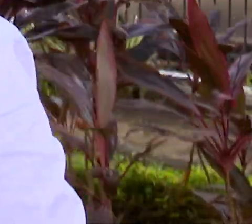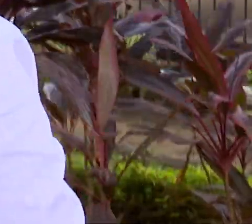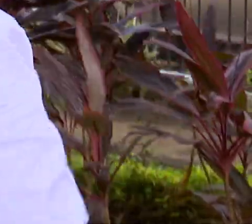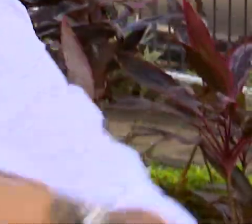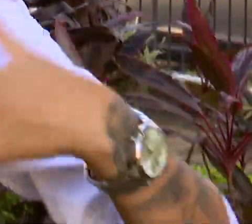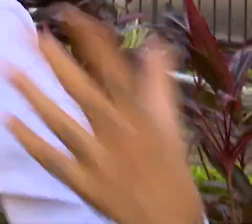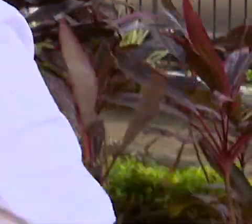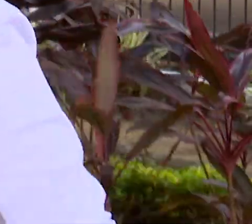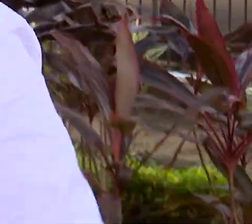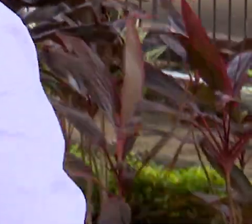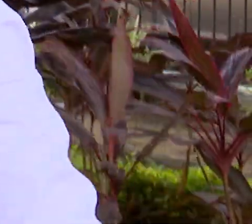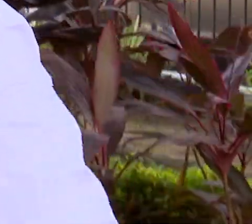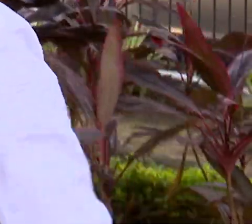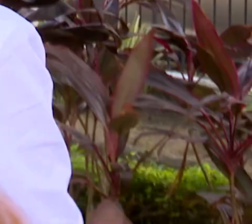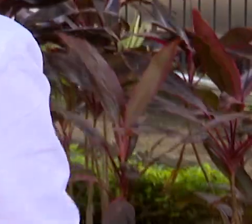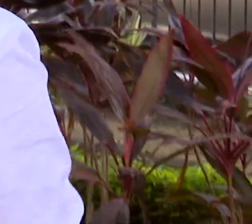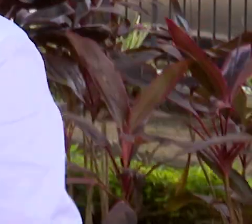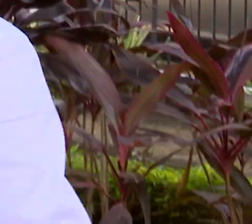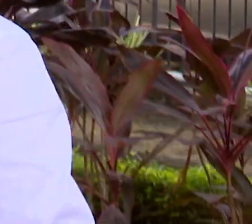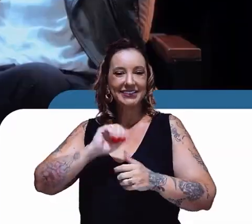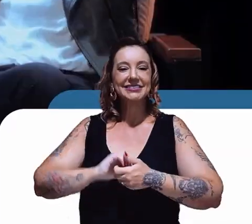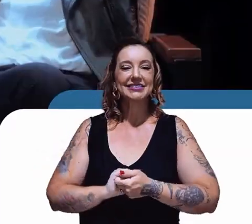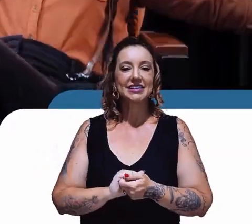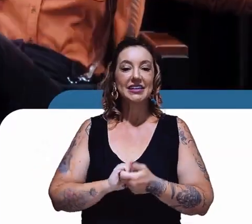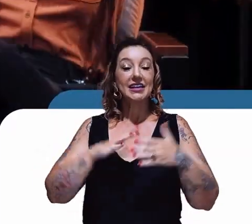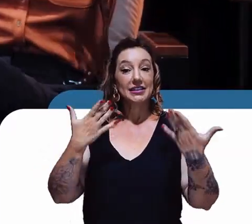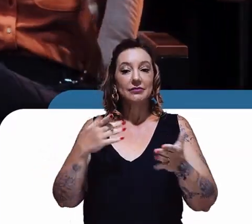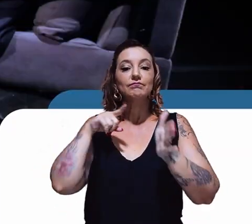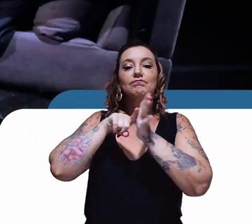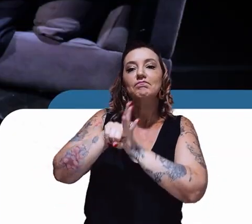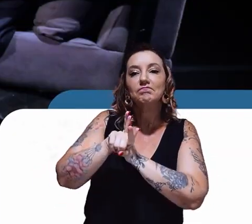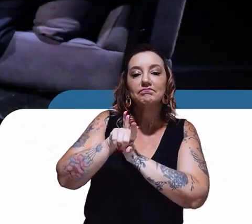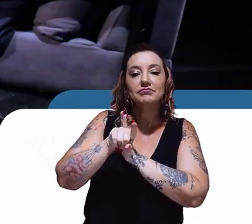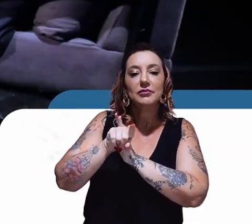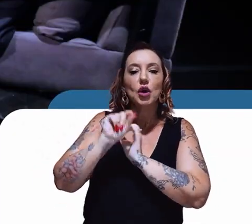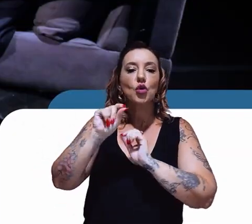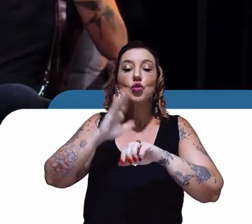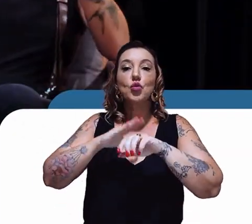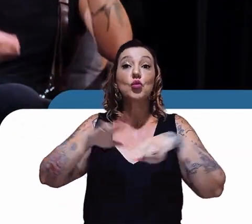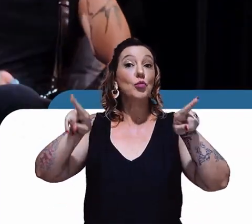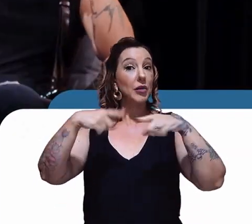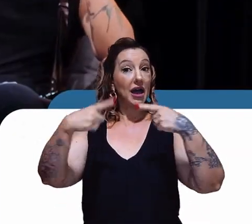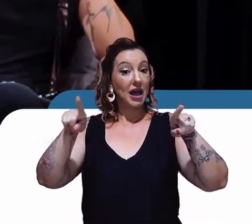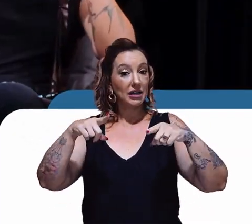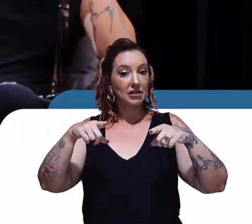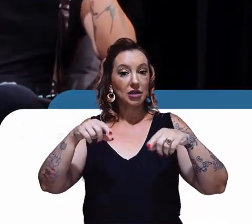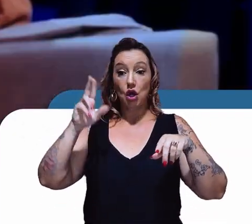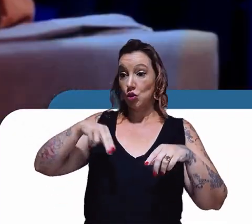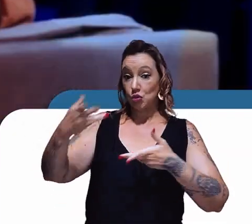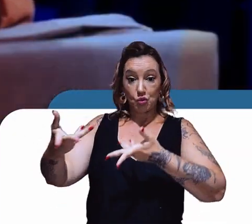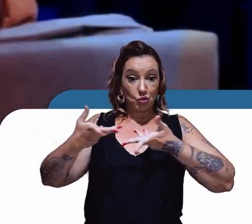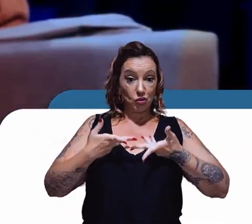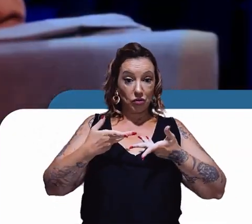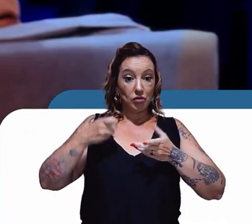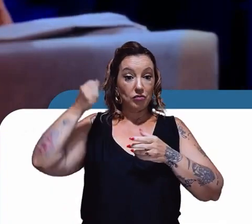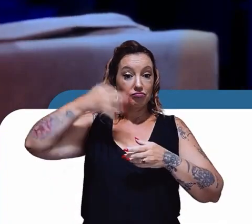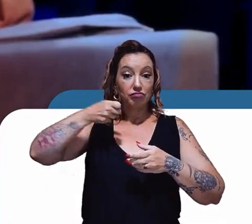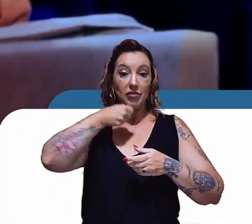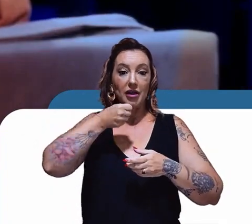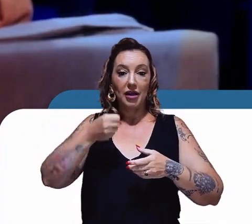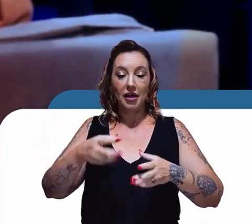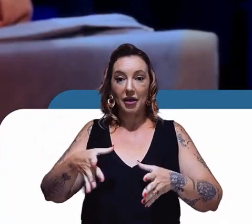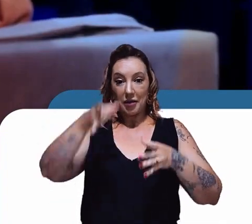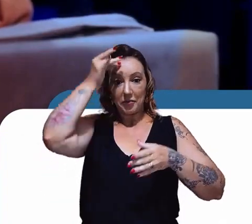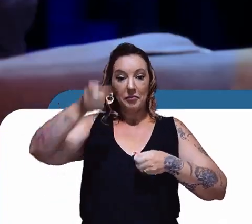diferença no mundo como artista como pessoa que se expressa eu quero criar essa ponte entre a música que é que é feita aqui no nosso estado no Brasil